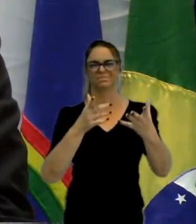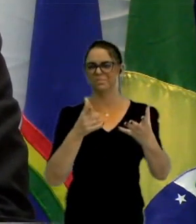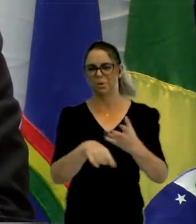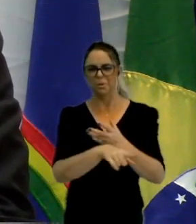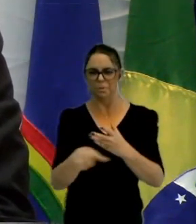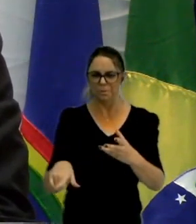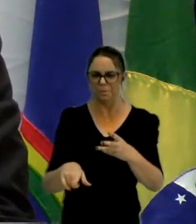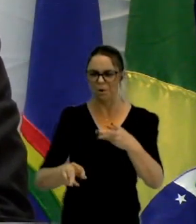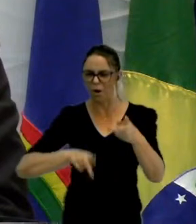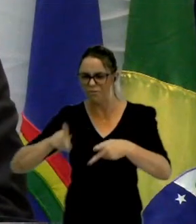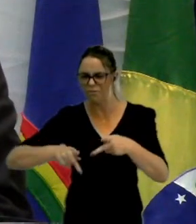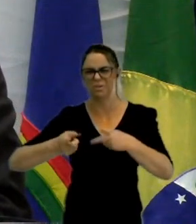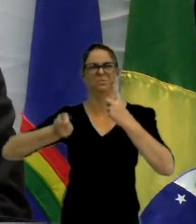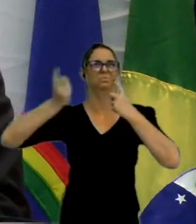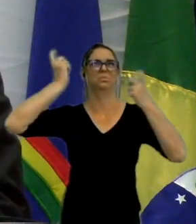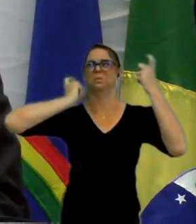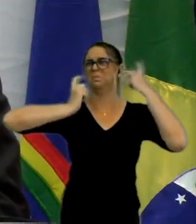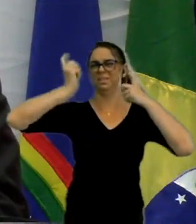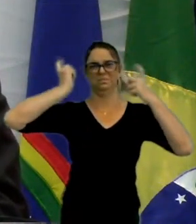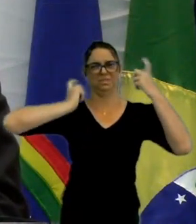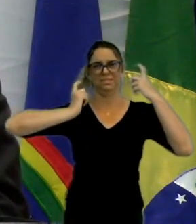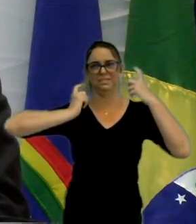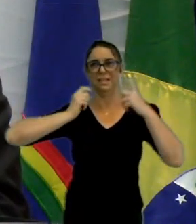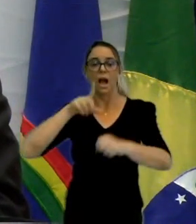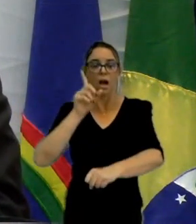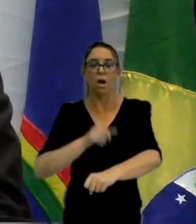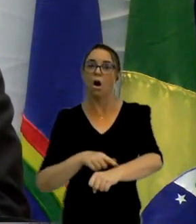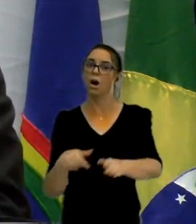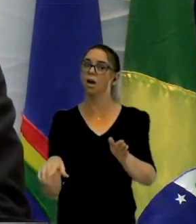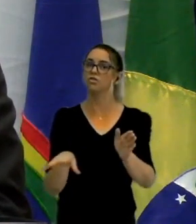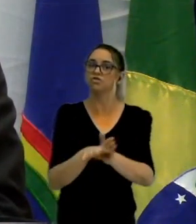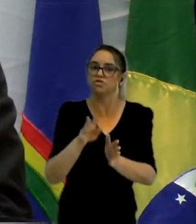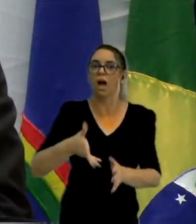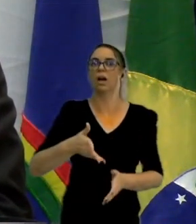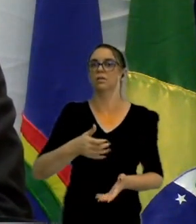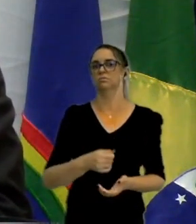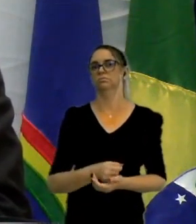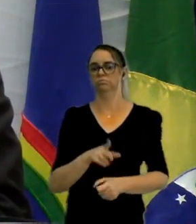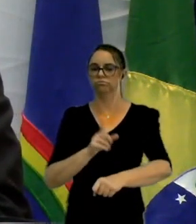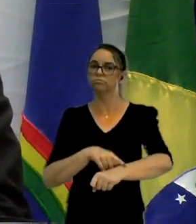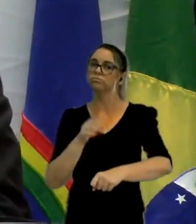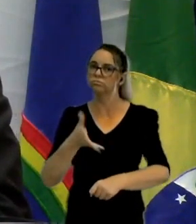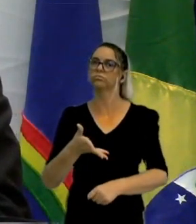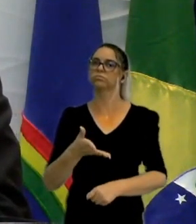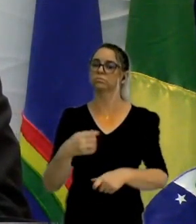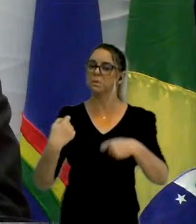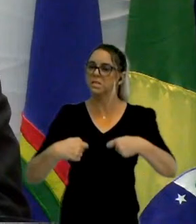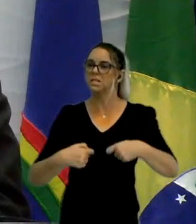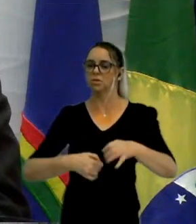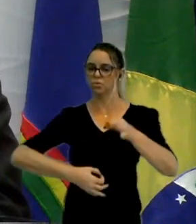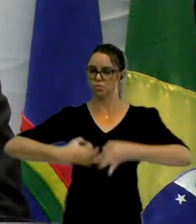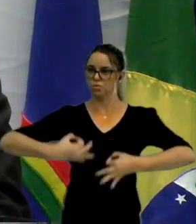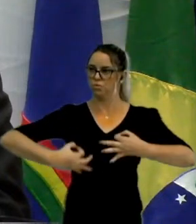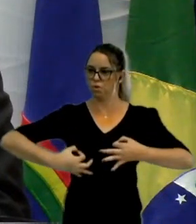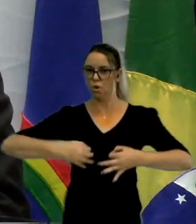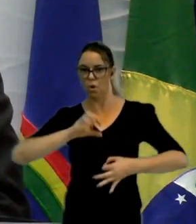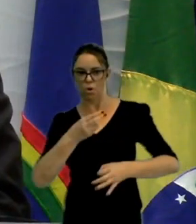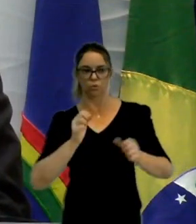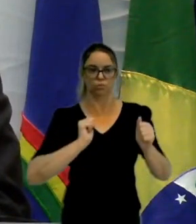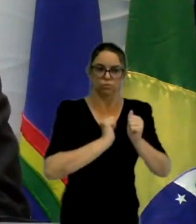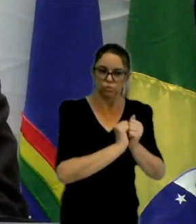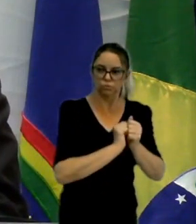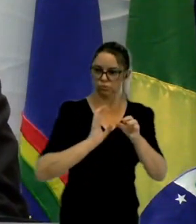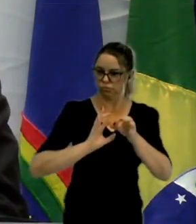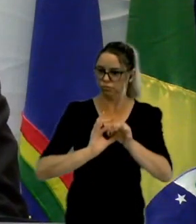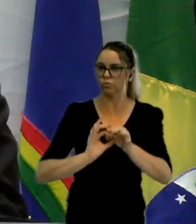população. É chegada a hora da gente juntar as forças e ingressar com algumas ações judiciais coletivas, junto